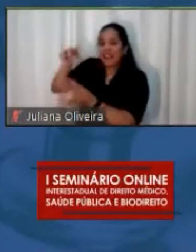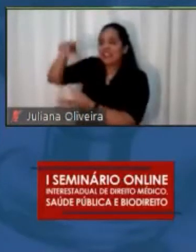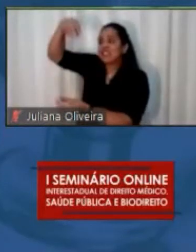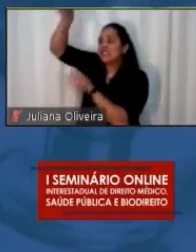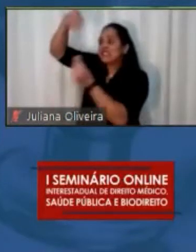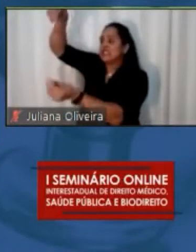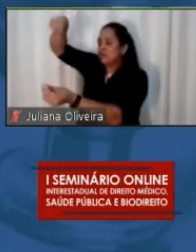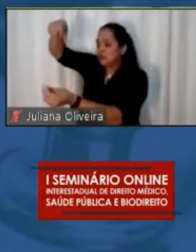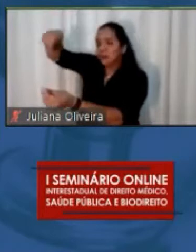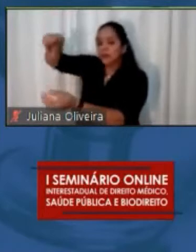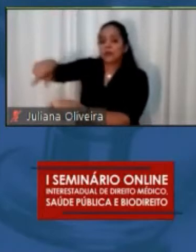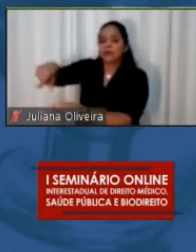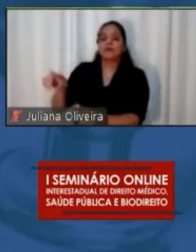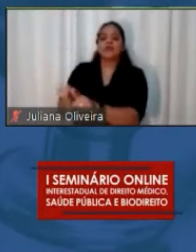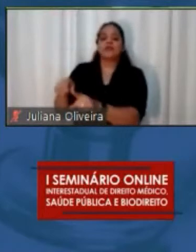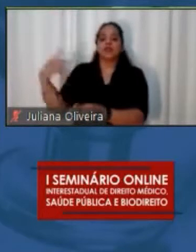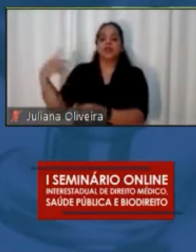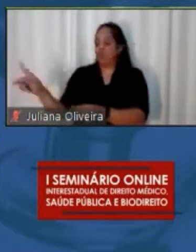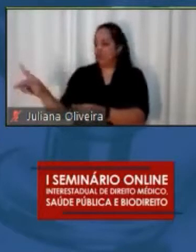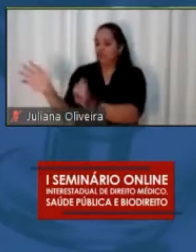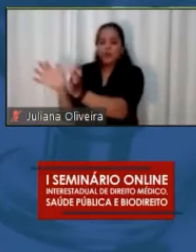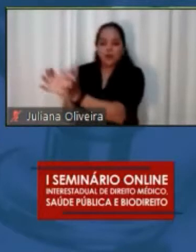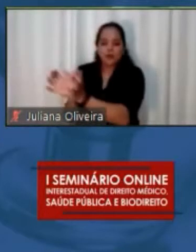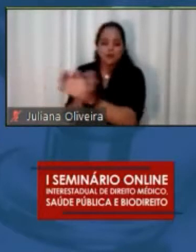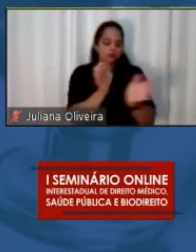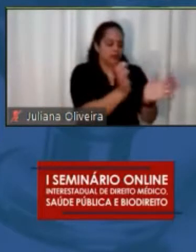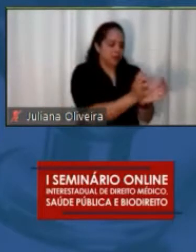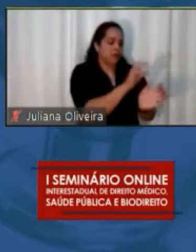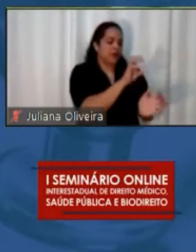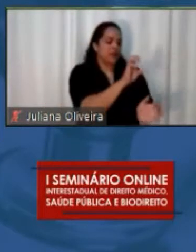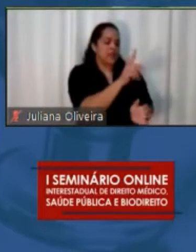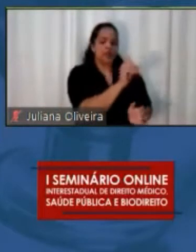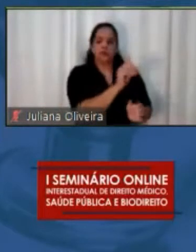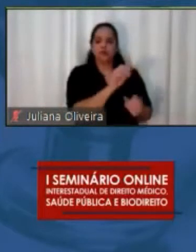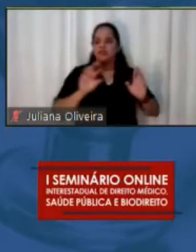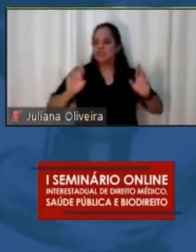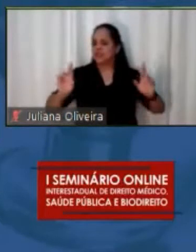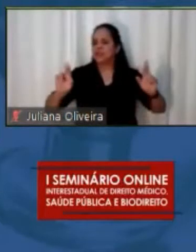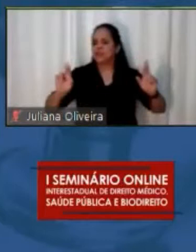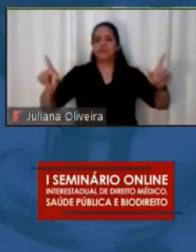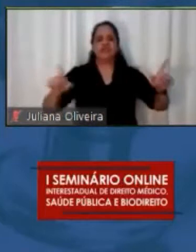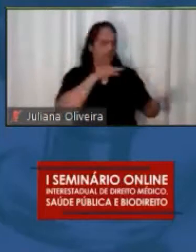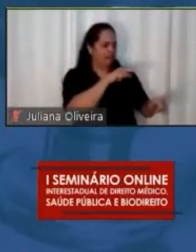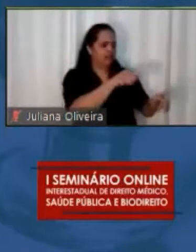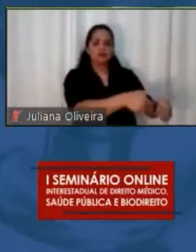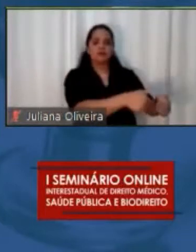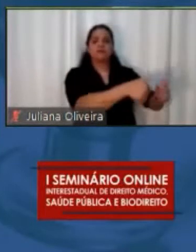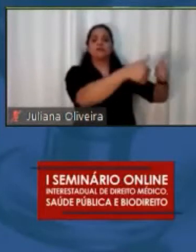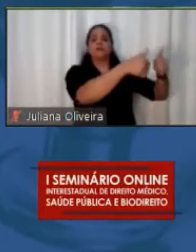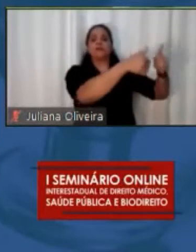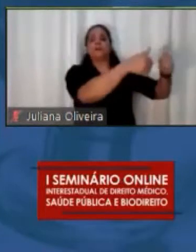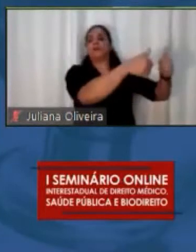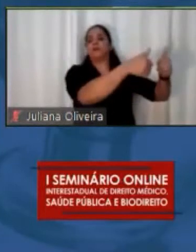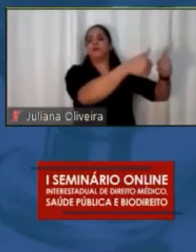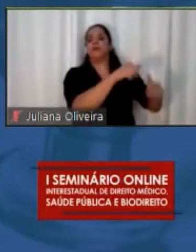transfundidas por paciente foi significativamente menor no grupo que tomou eritropoetina em comparação com